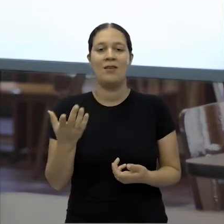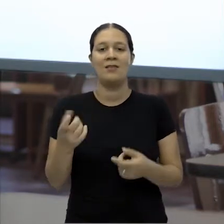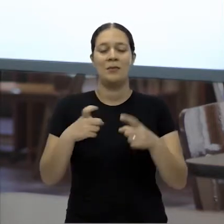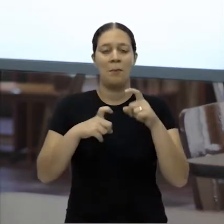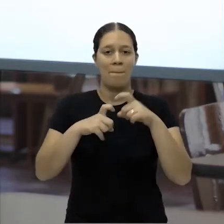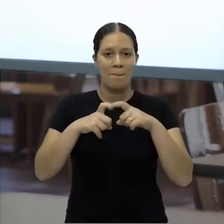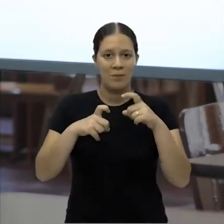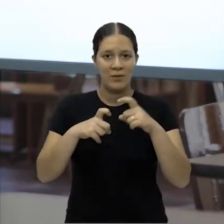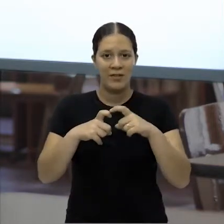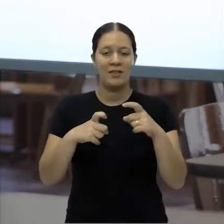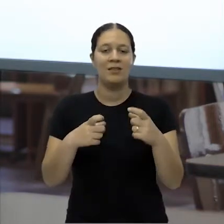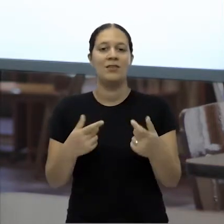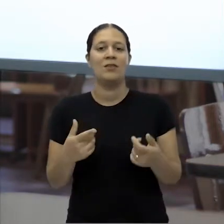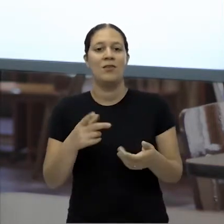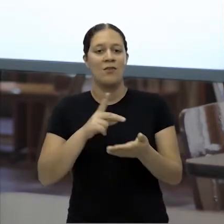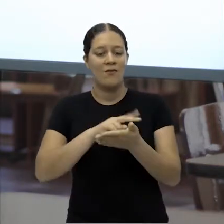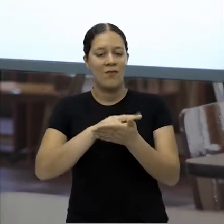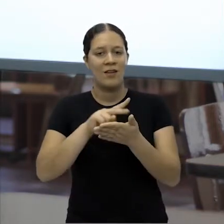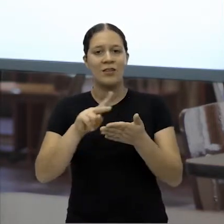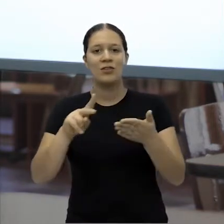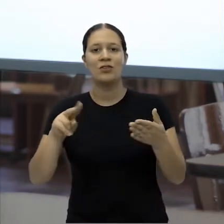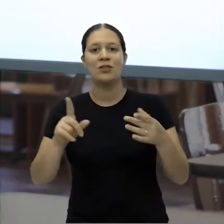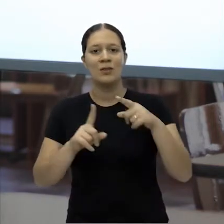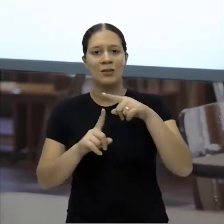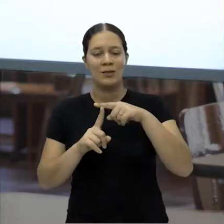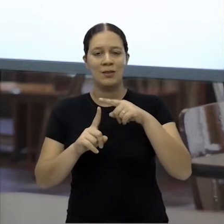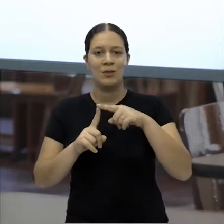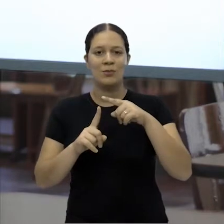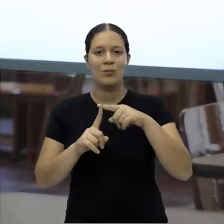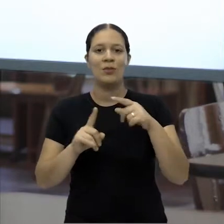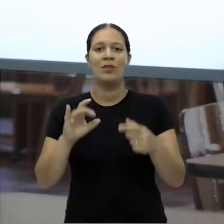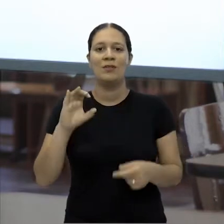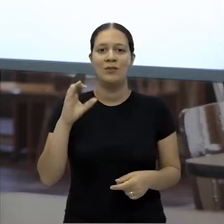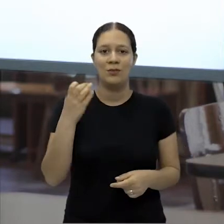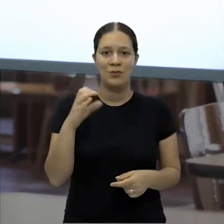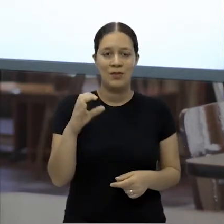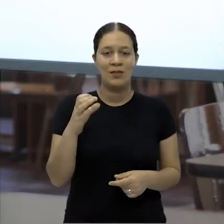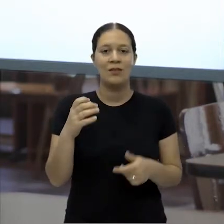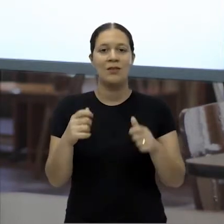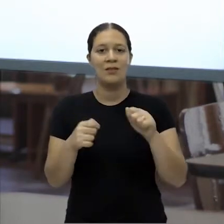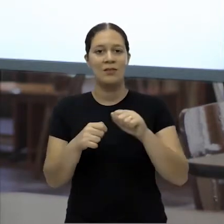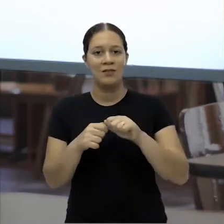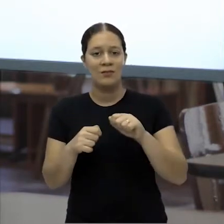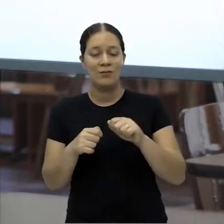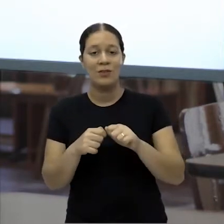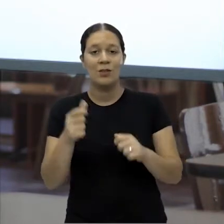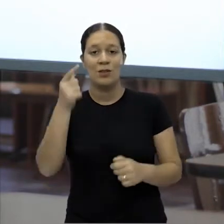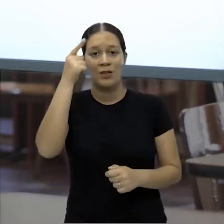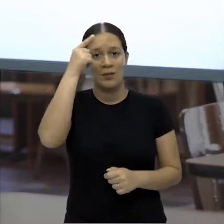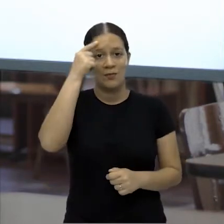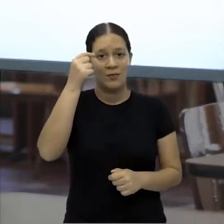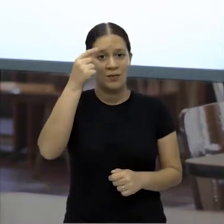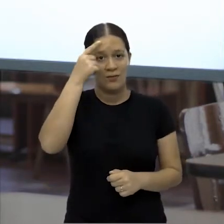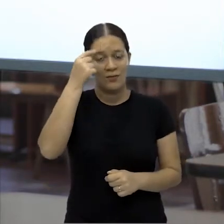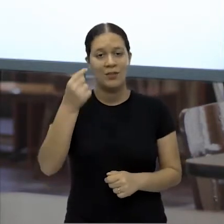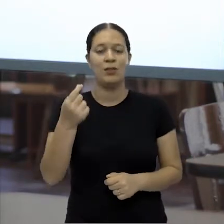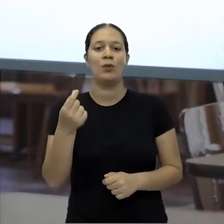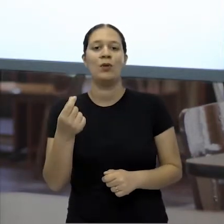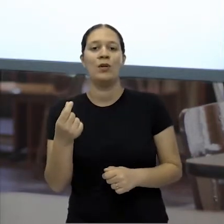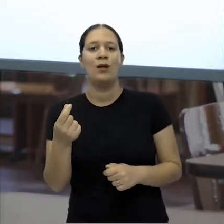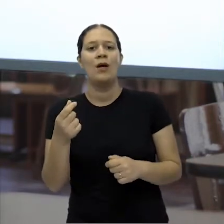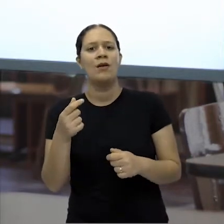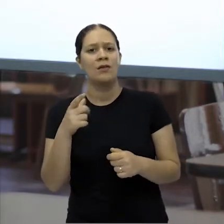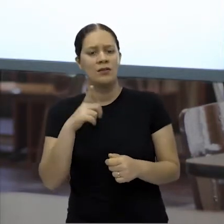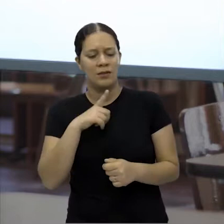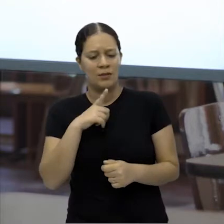ciências médicas, existem vários tipos de ciência. Tudo que é feito na universidade, na